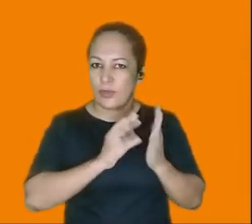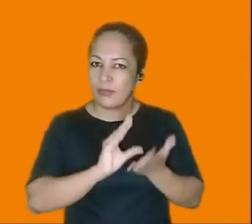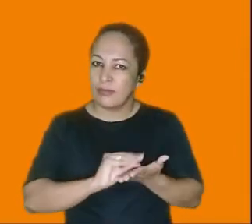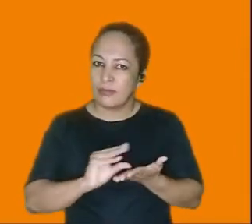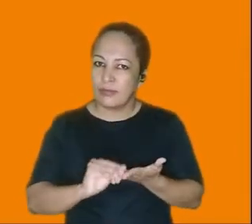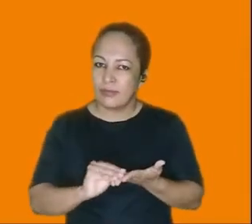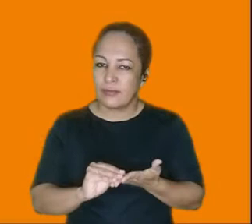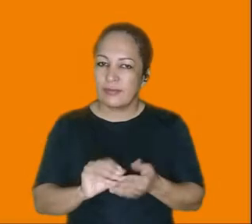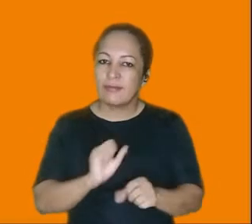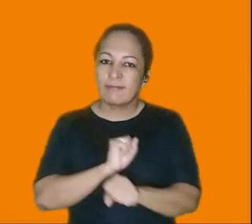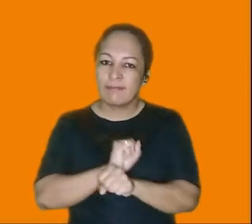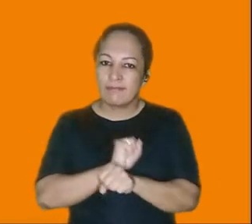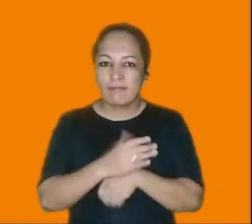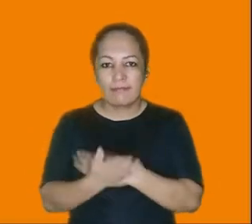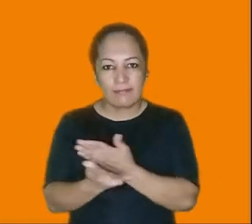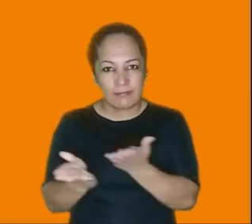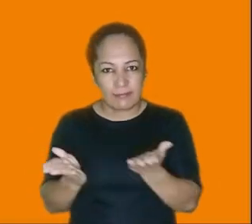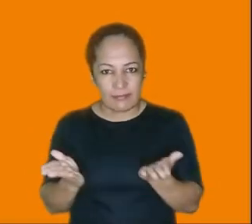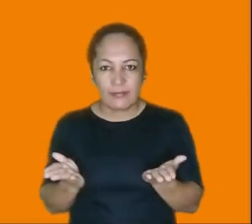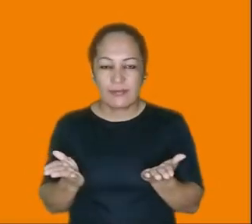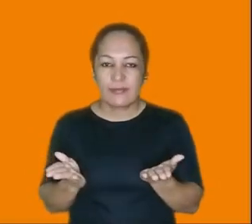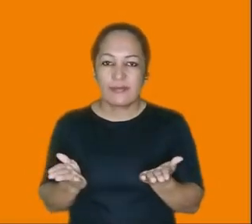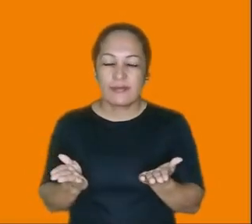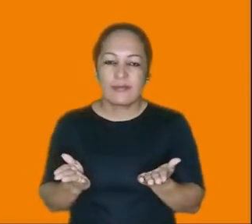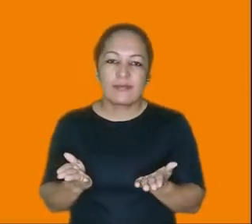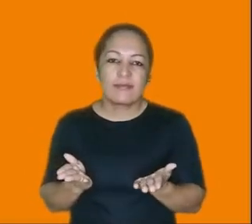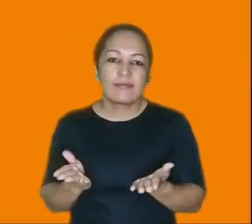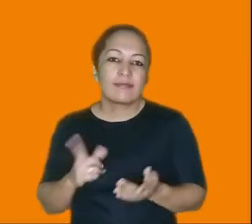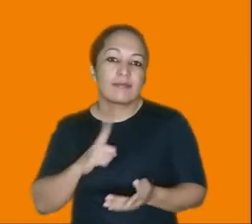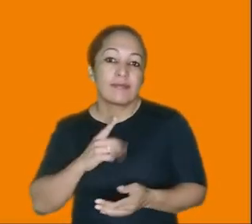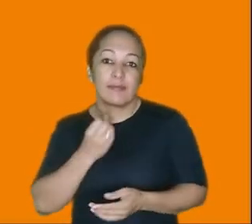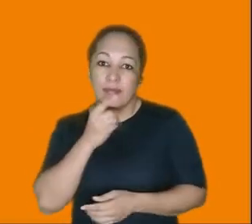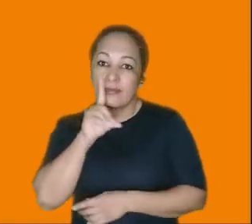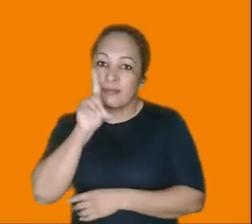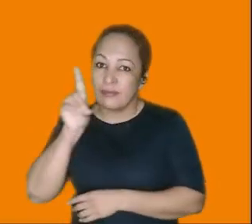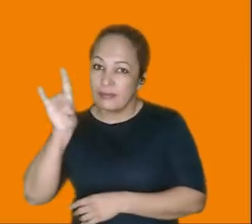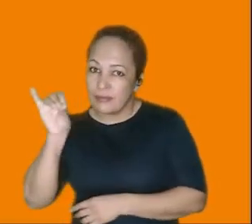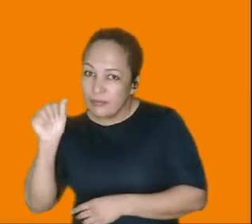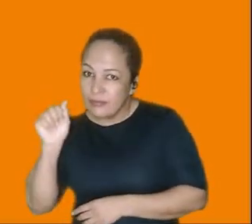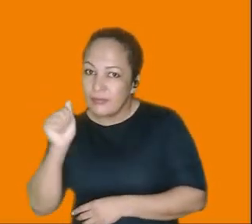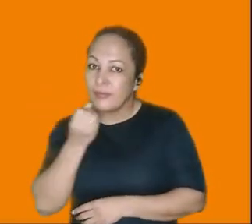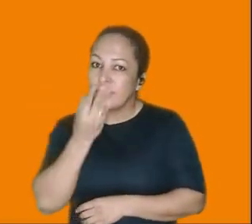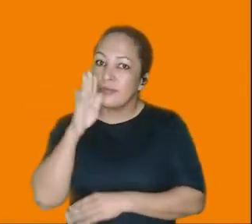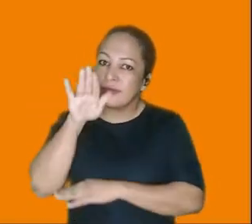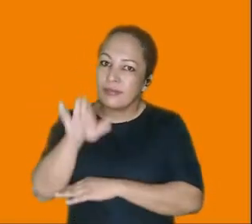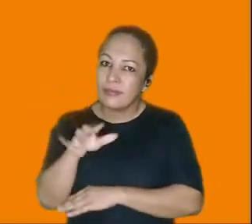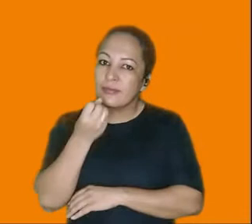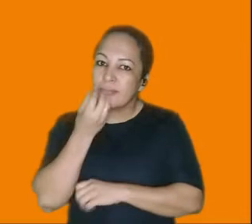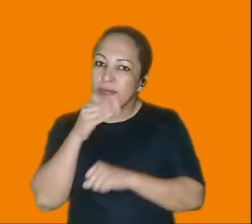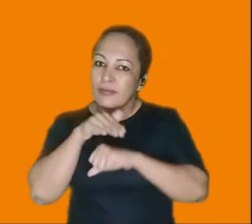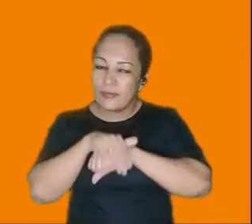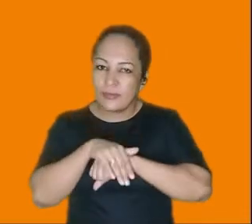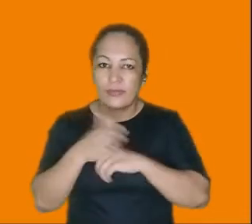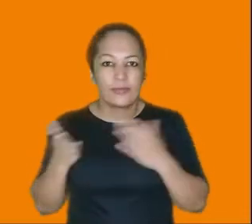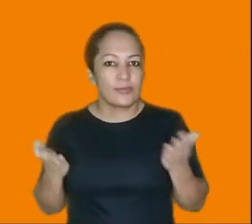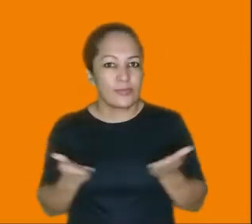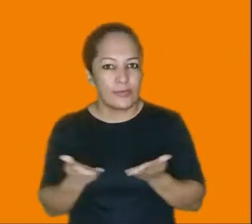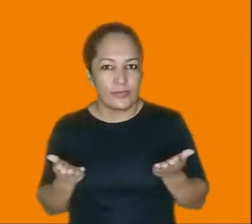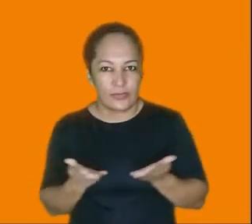que todos tenham um bom dia, uma boa tarde, uma boa noite. Vamos hoje